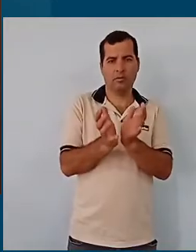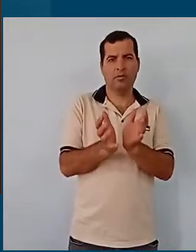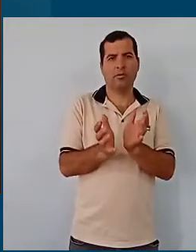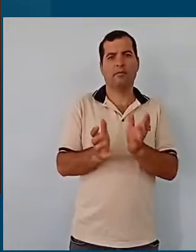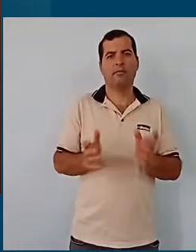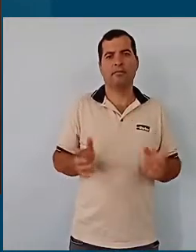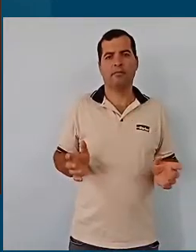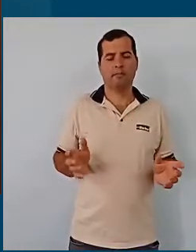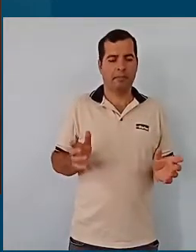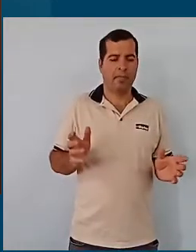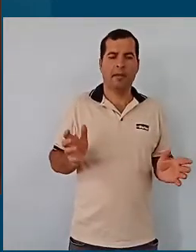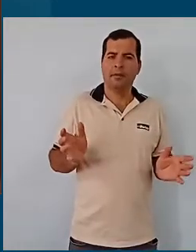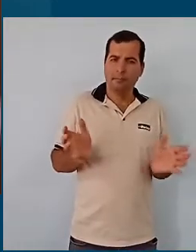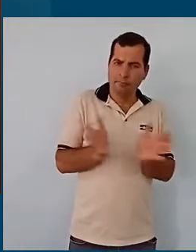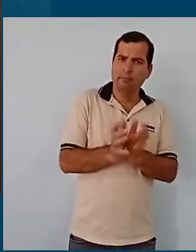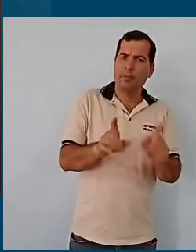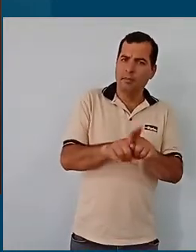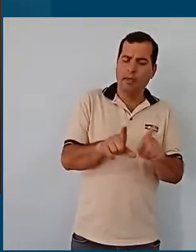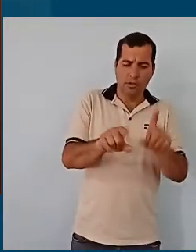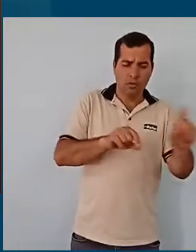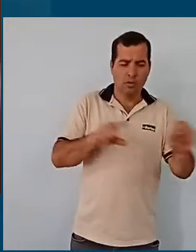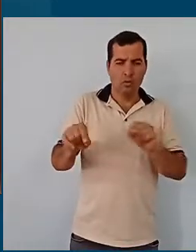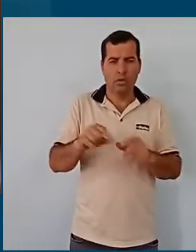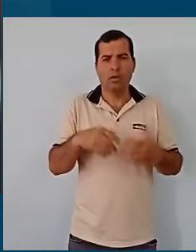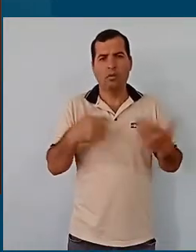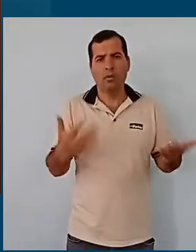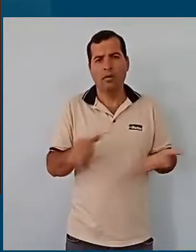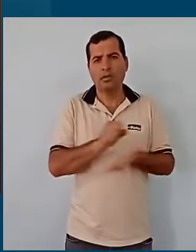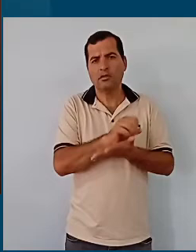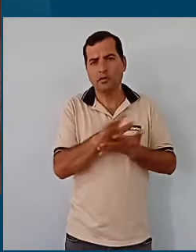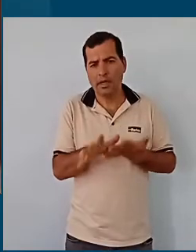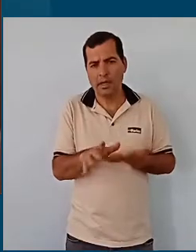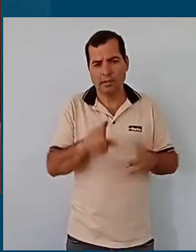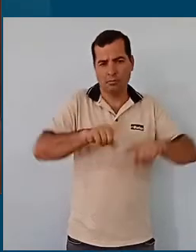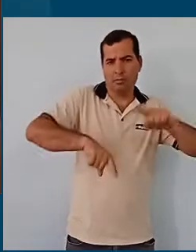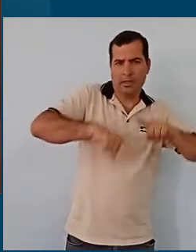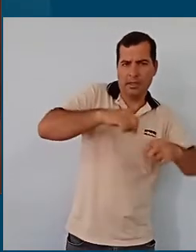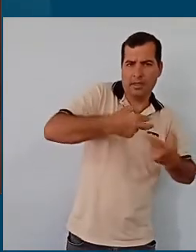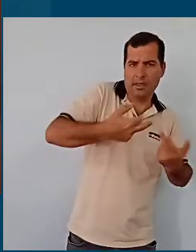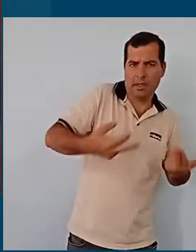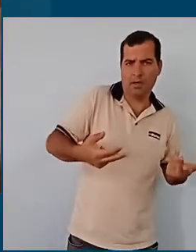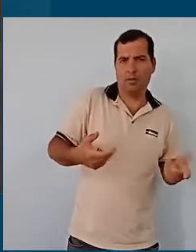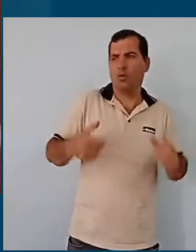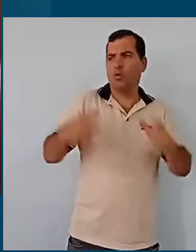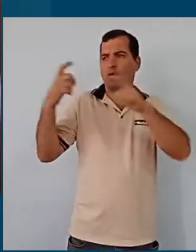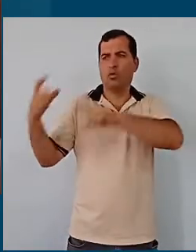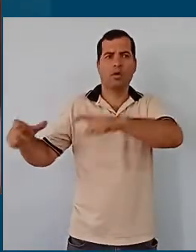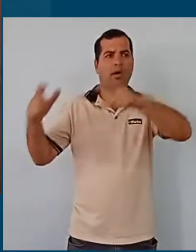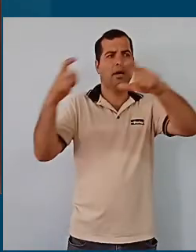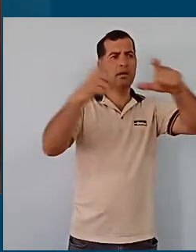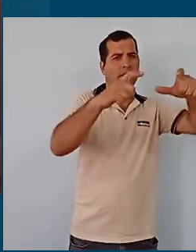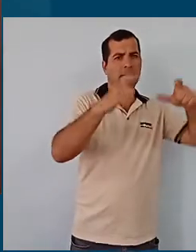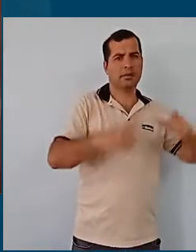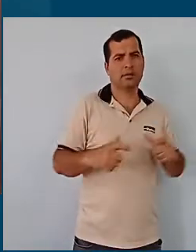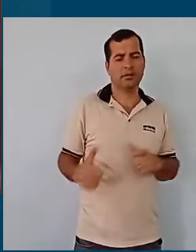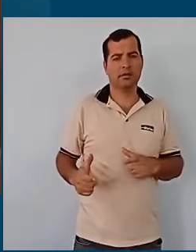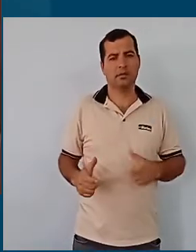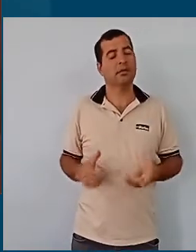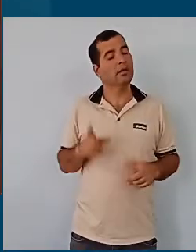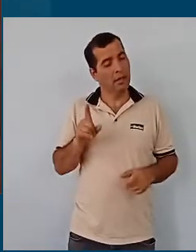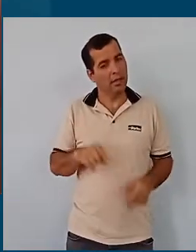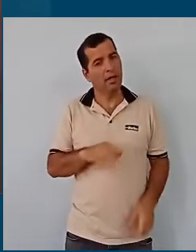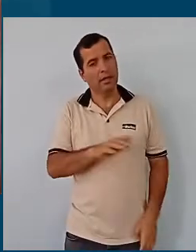participando das escolhas sobre atividades, sobre os materiais, sobre os ambientes. É isso que faz